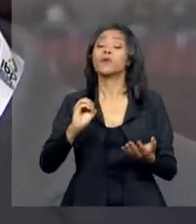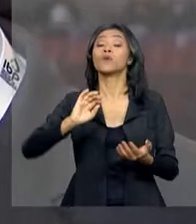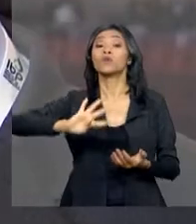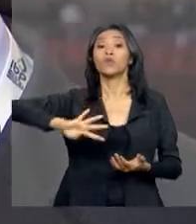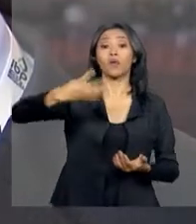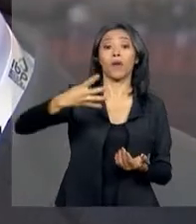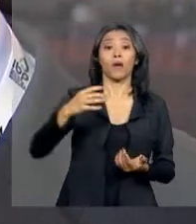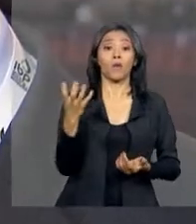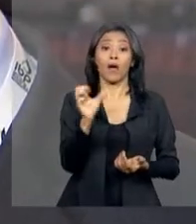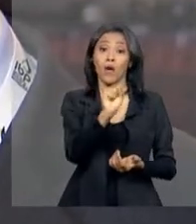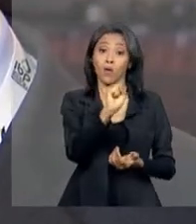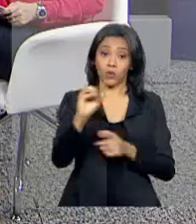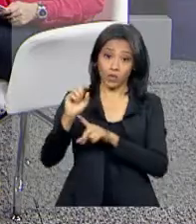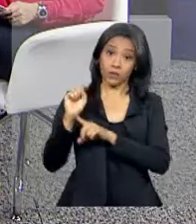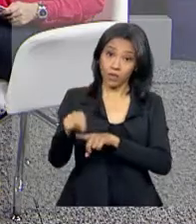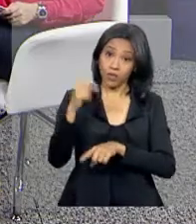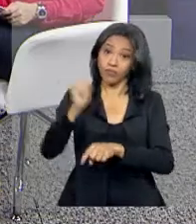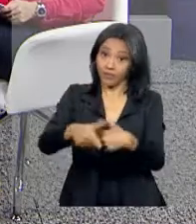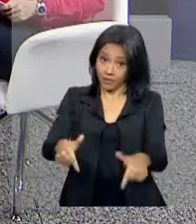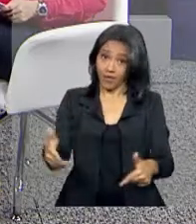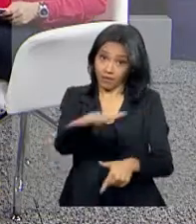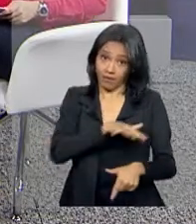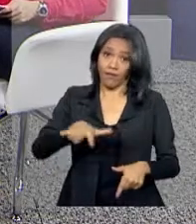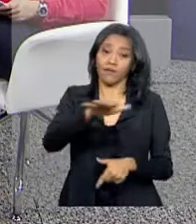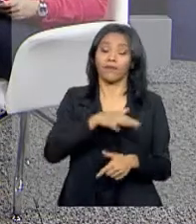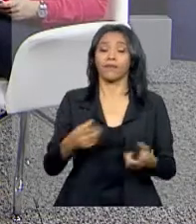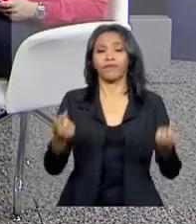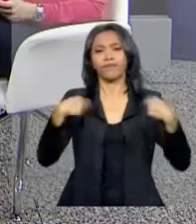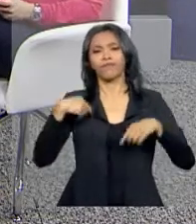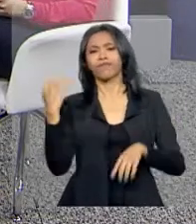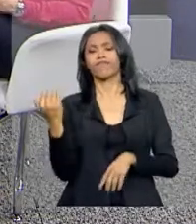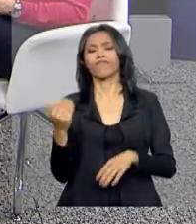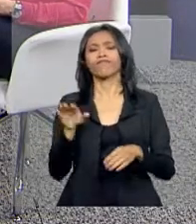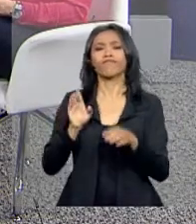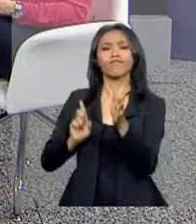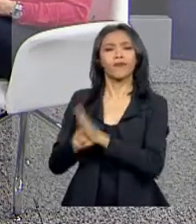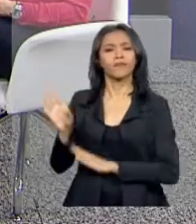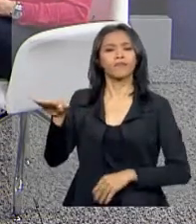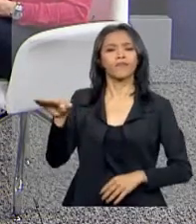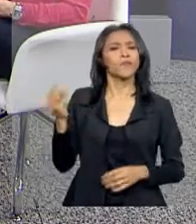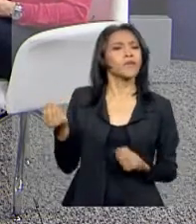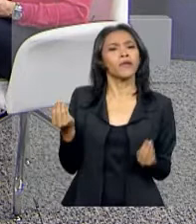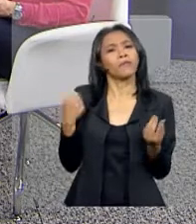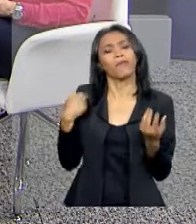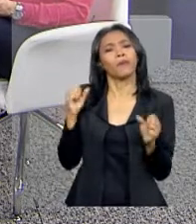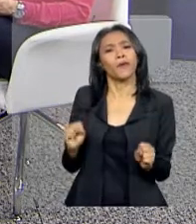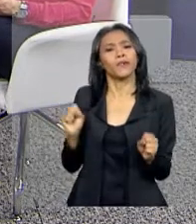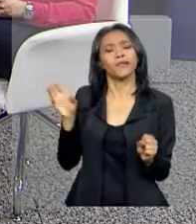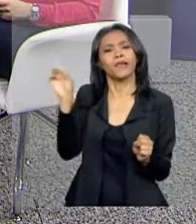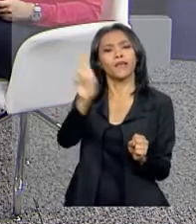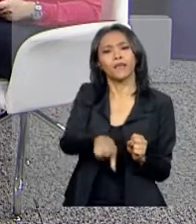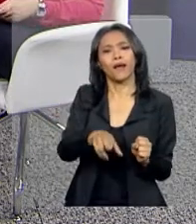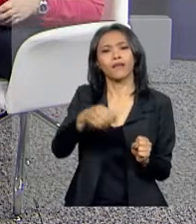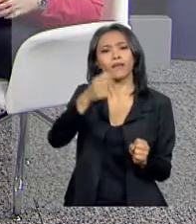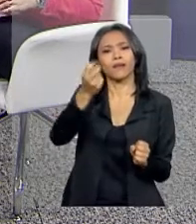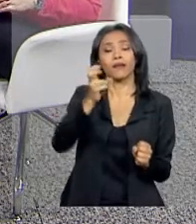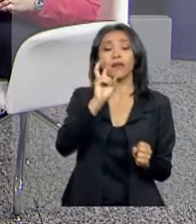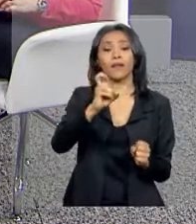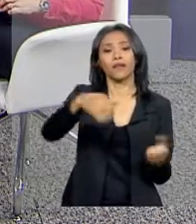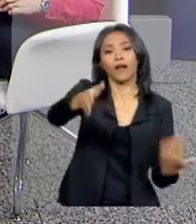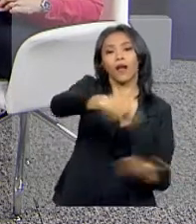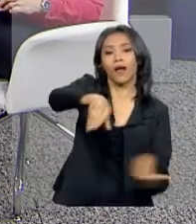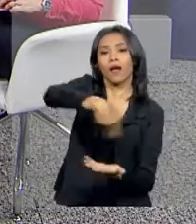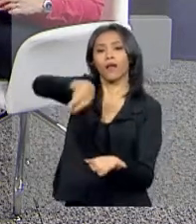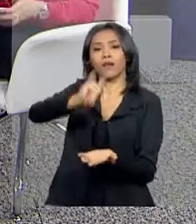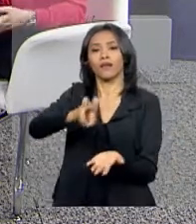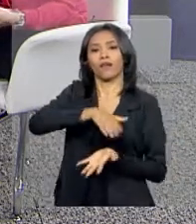empregos na indústria de óleo e gás paulo que a gente pode esperar em relação a esse resultado dessa quinta rodada de partilha de produção